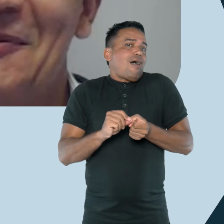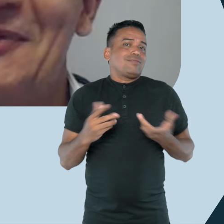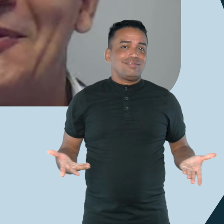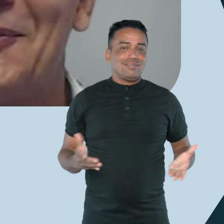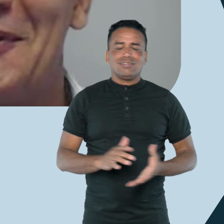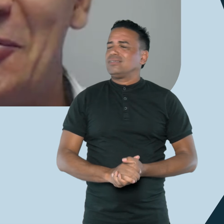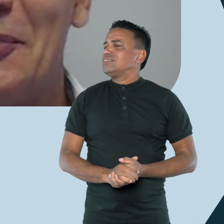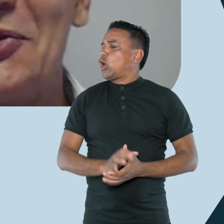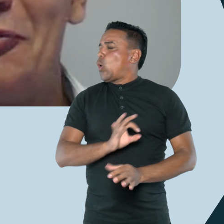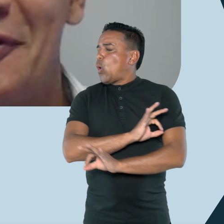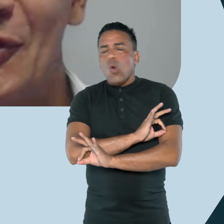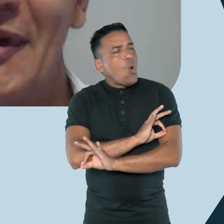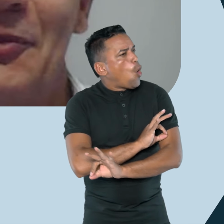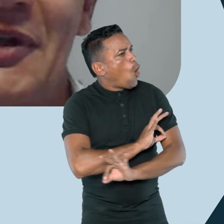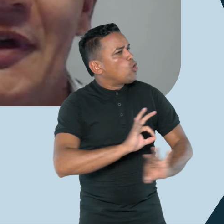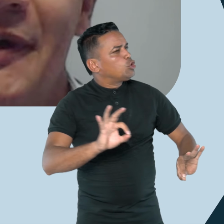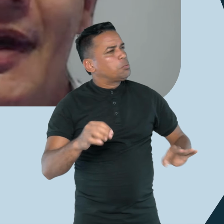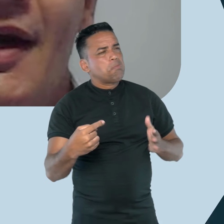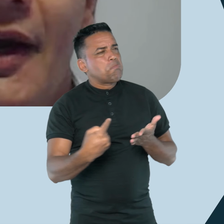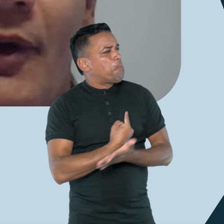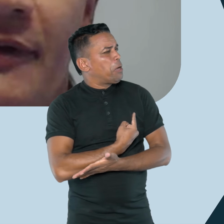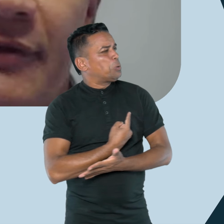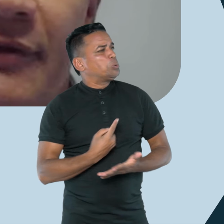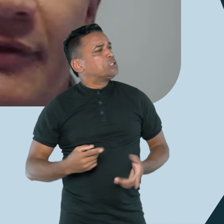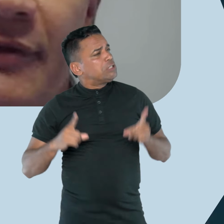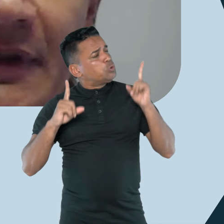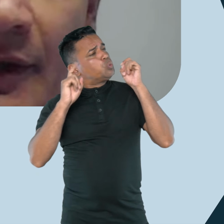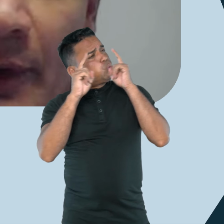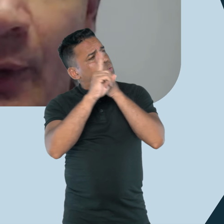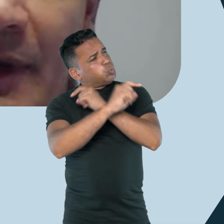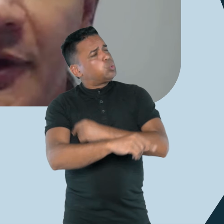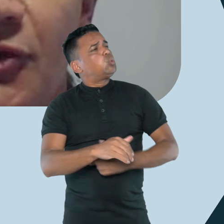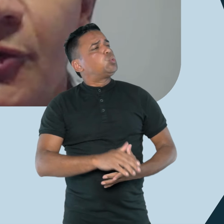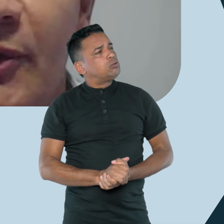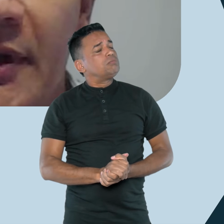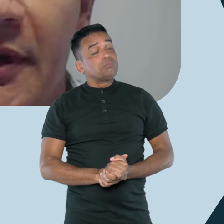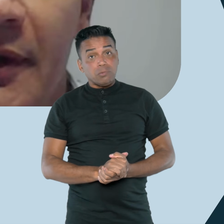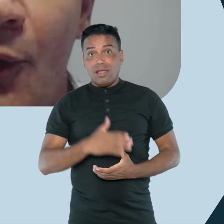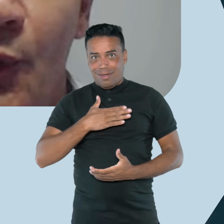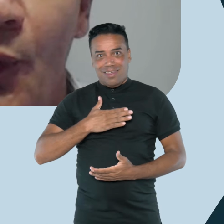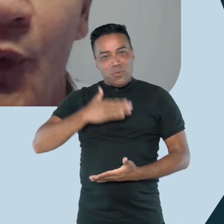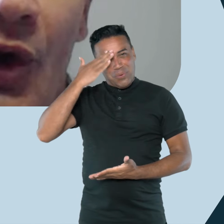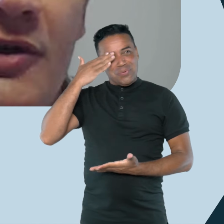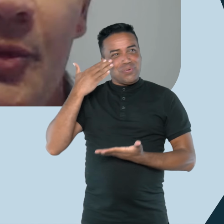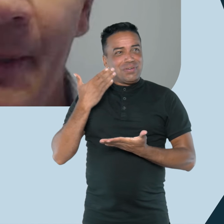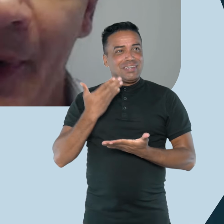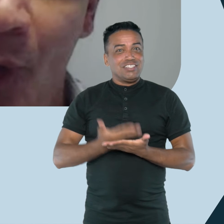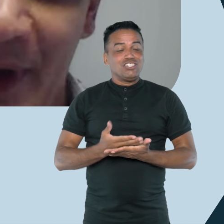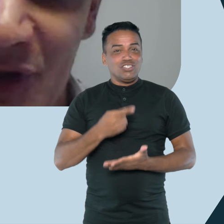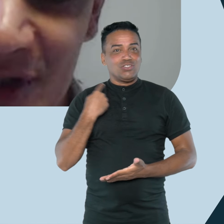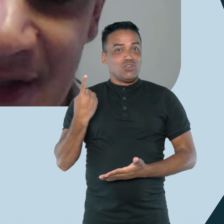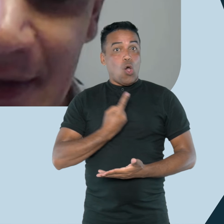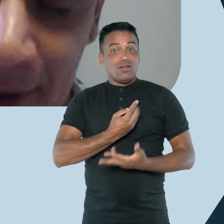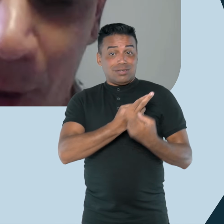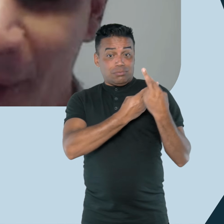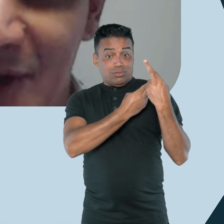Ótimo, é uma pergunta super difícil, né? Porque na verdade, assim, eu acredito que o nosso papel